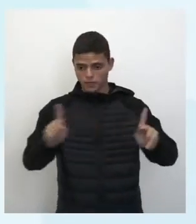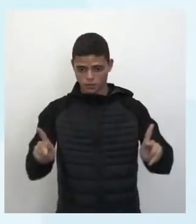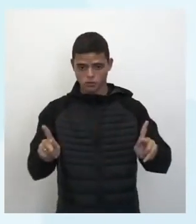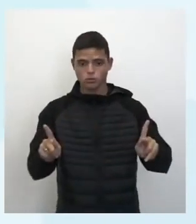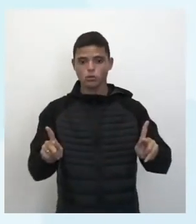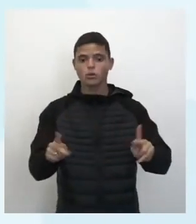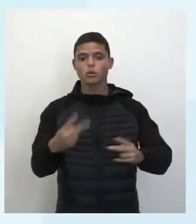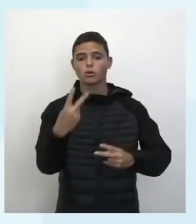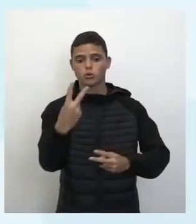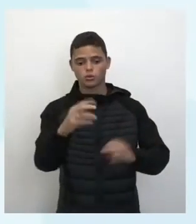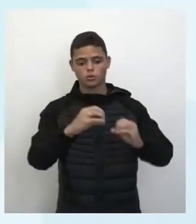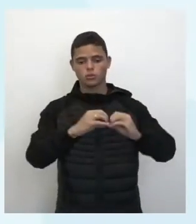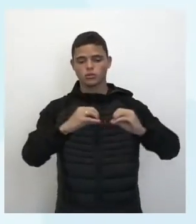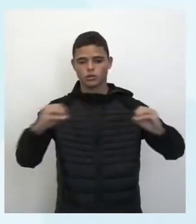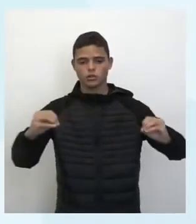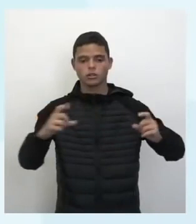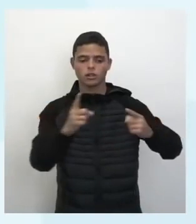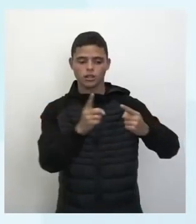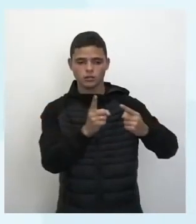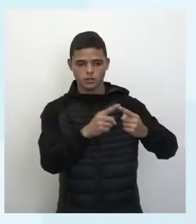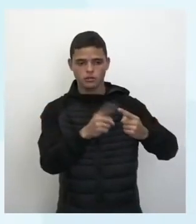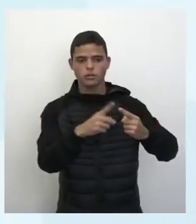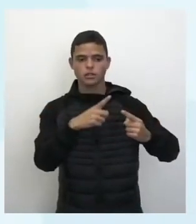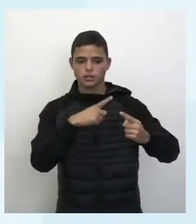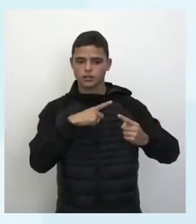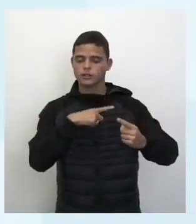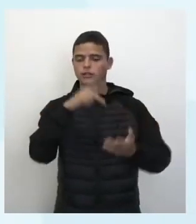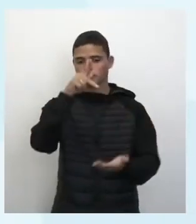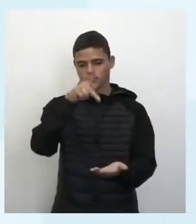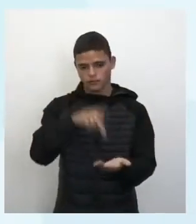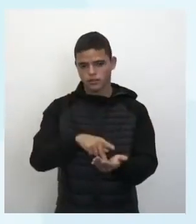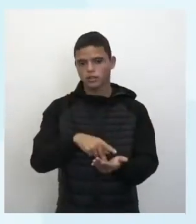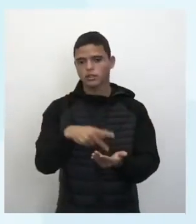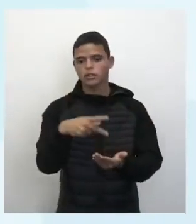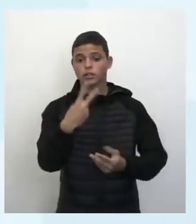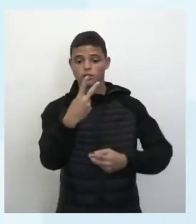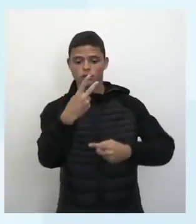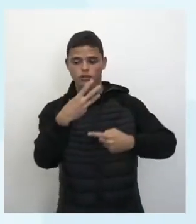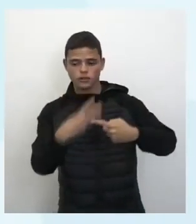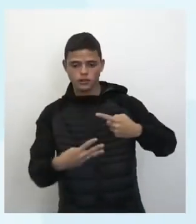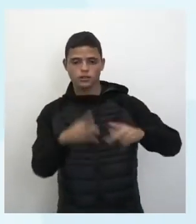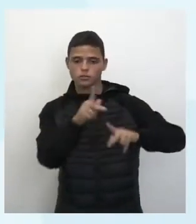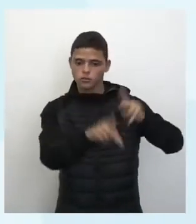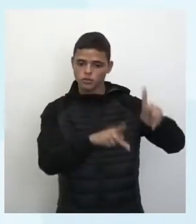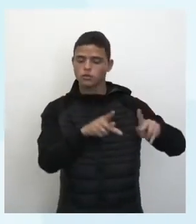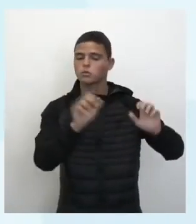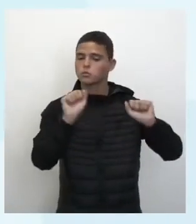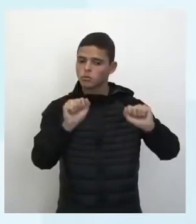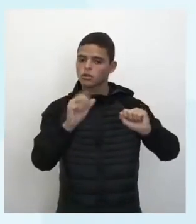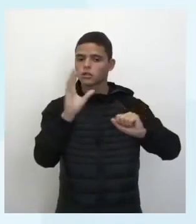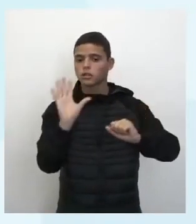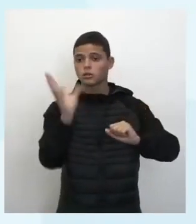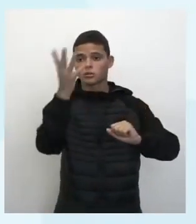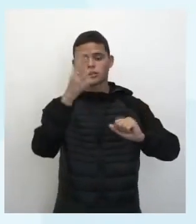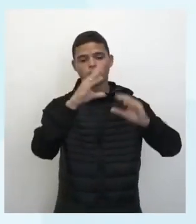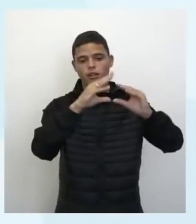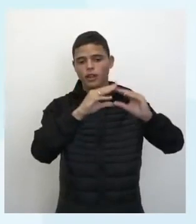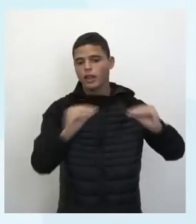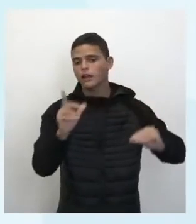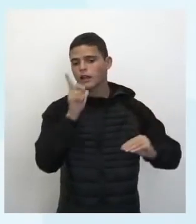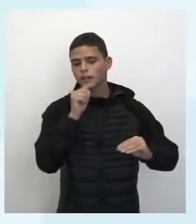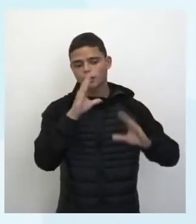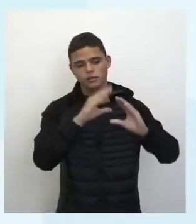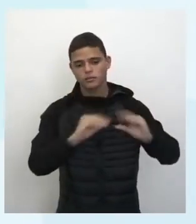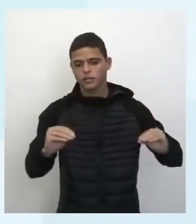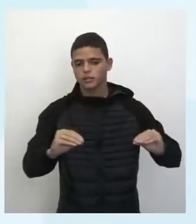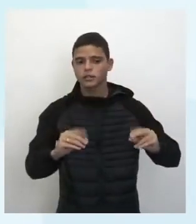primeira está dizendo um fato, que 2/3 da população deverão ficar sem água, e a segunda está justificando, explicando por quê, pois